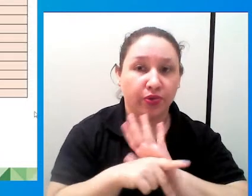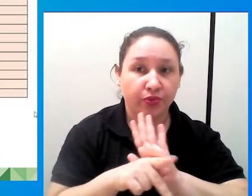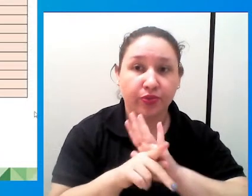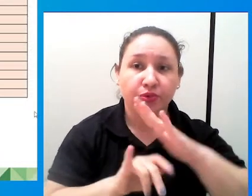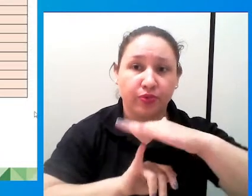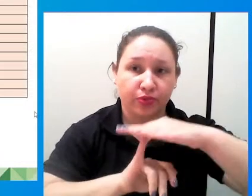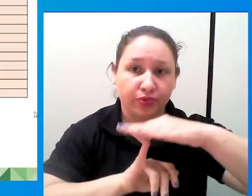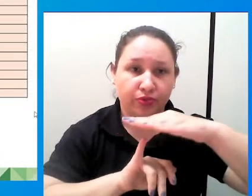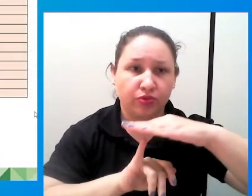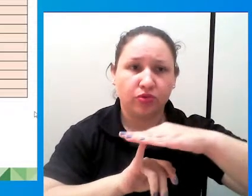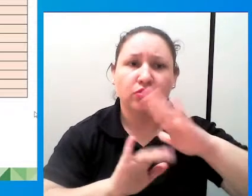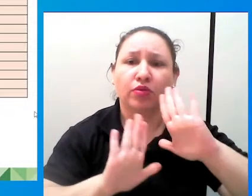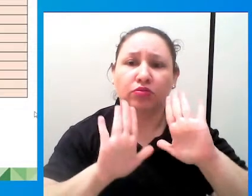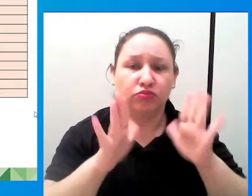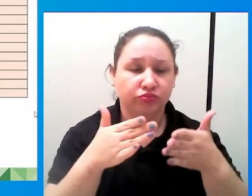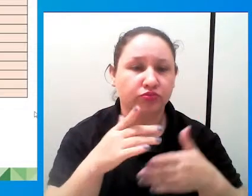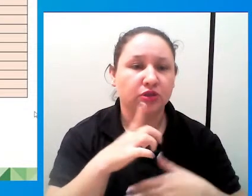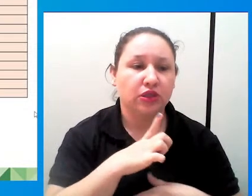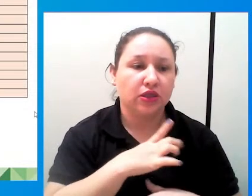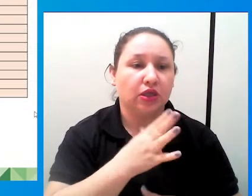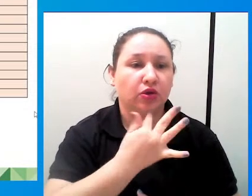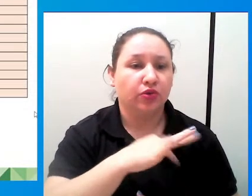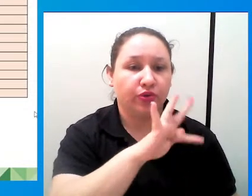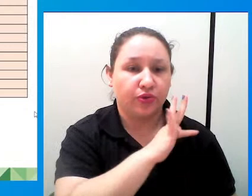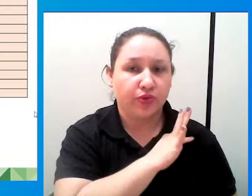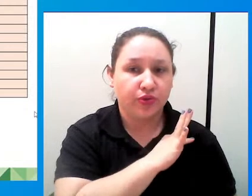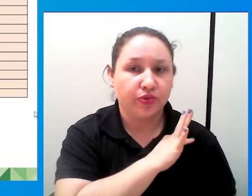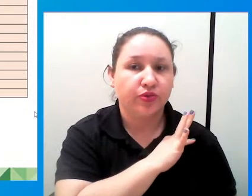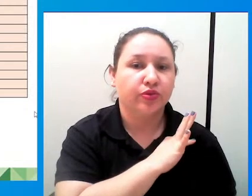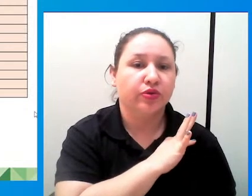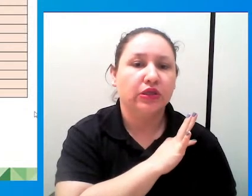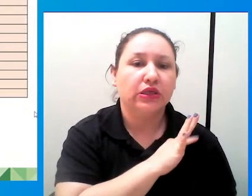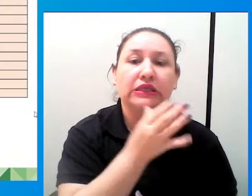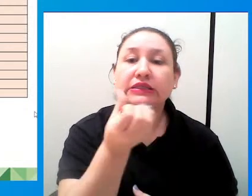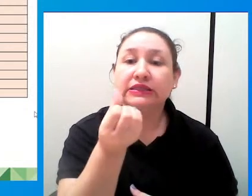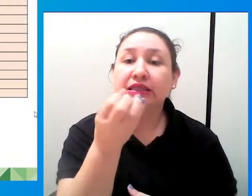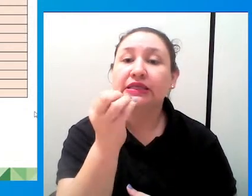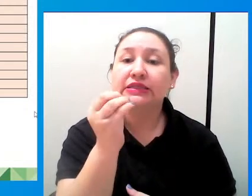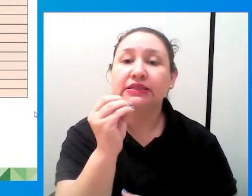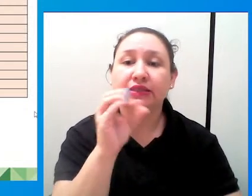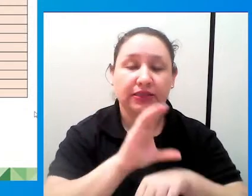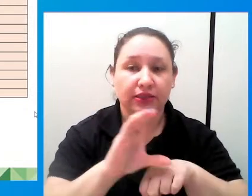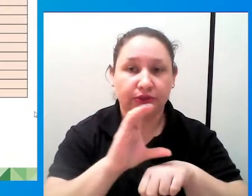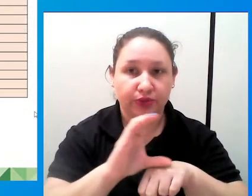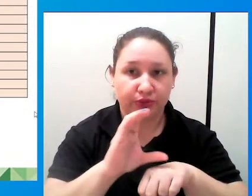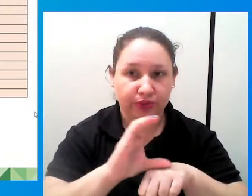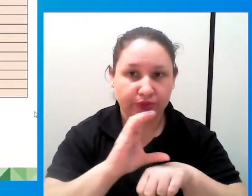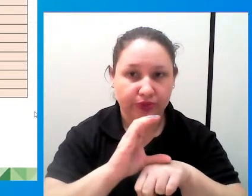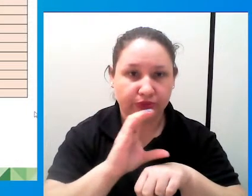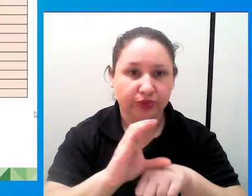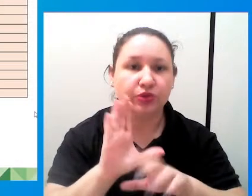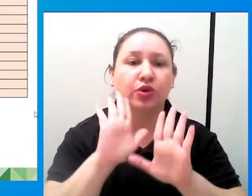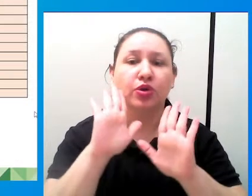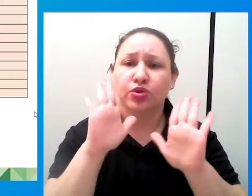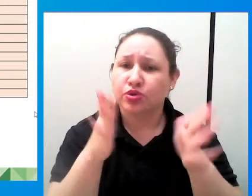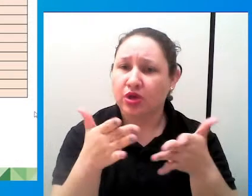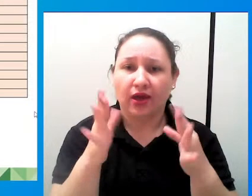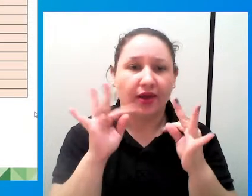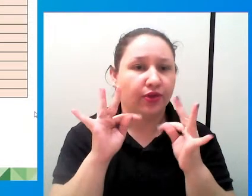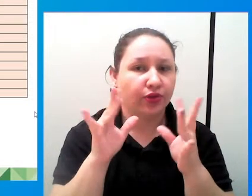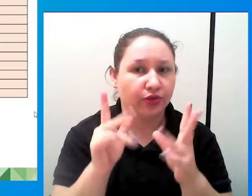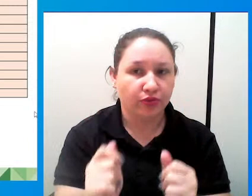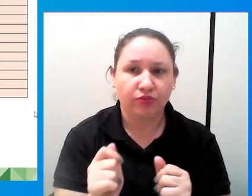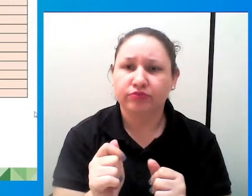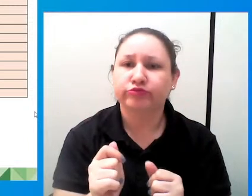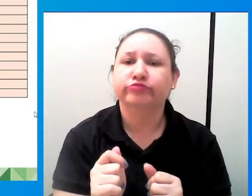Então, 100% dos cursos de graduação do IFPA, um total de 60 cursos, já foram atualizados, já